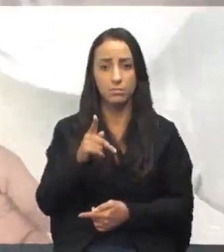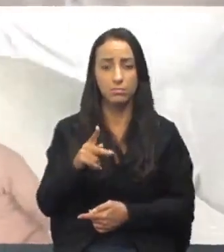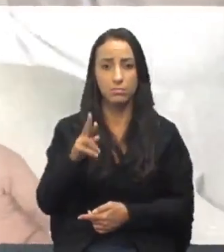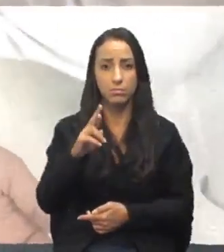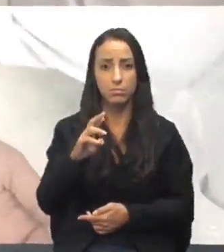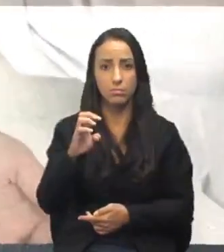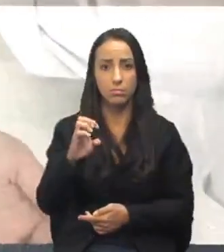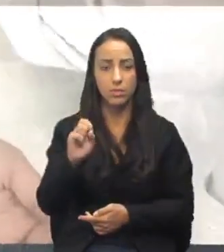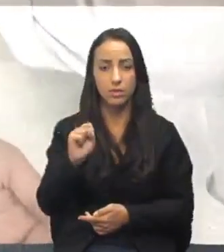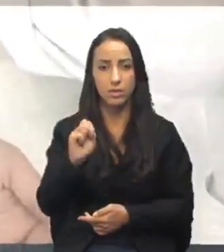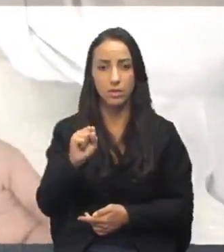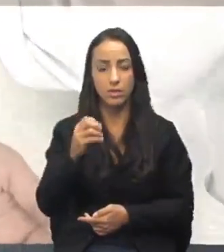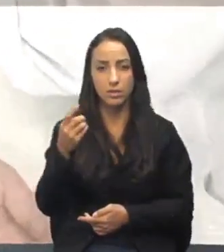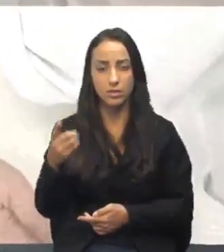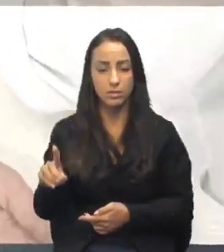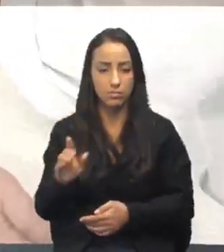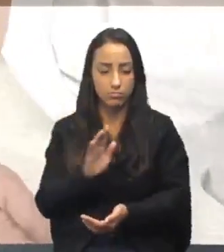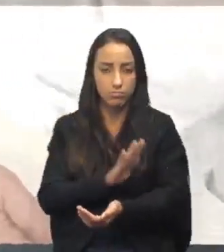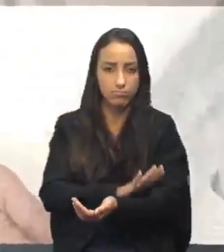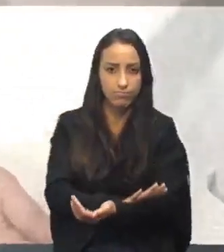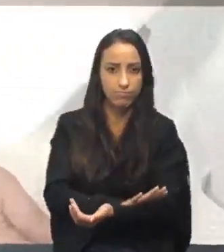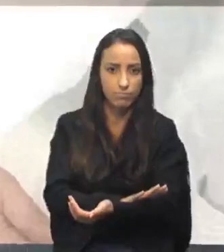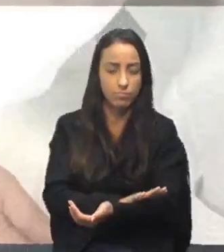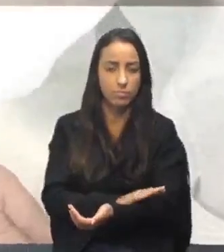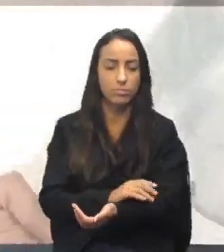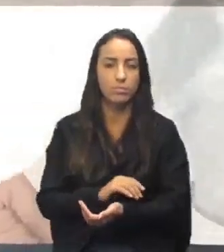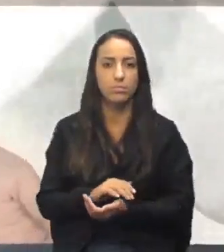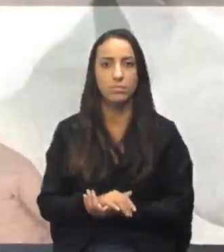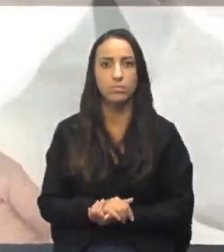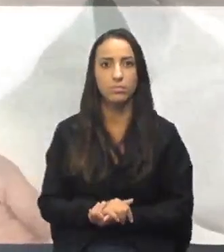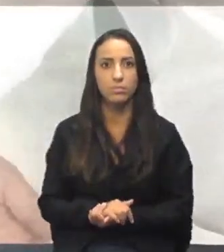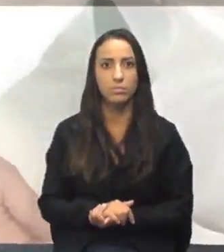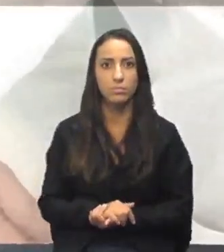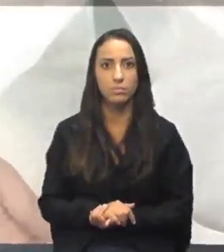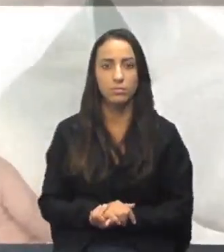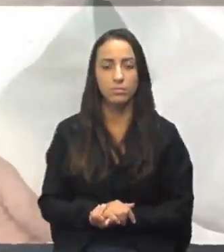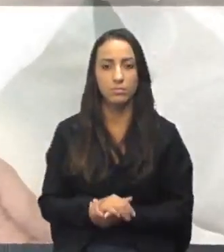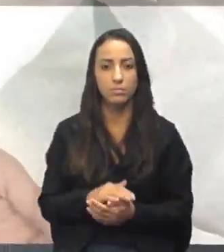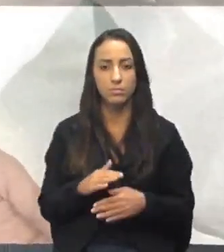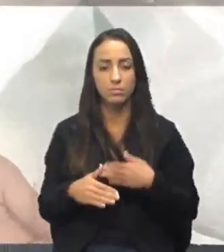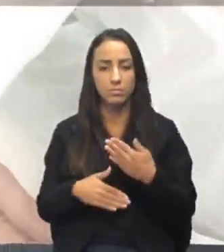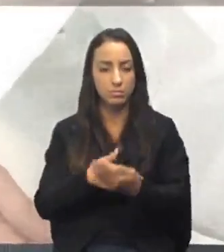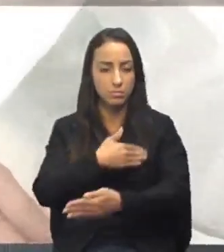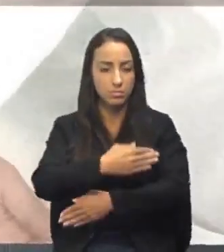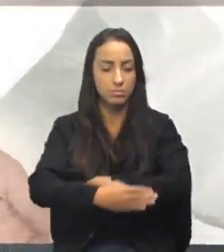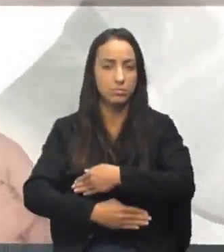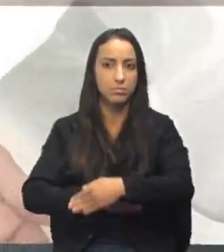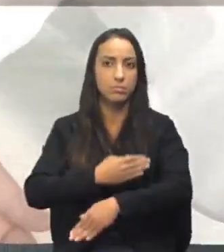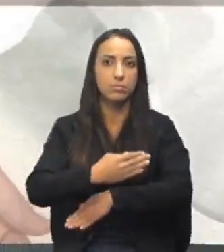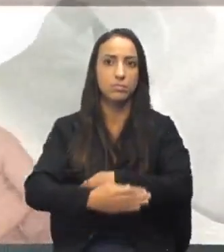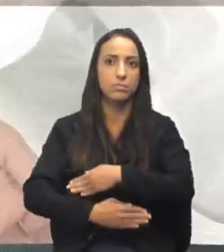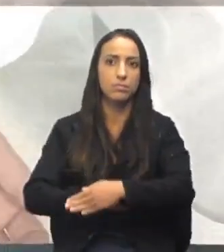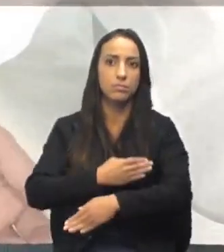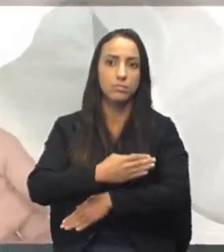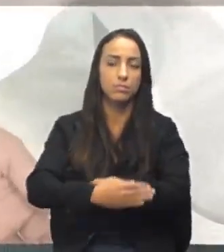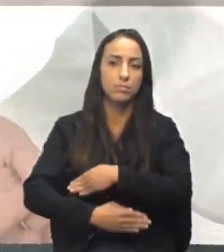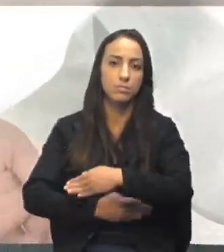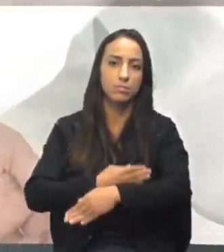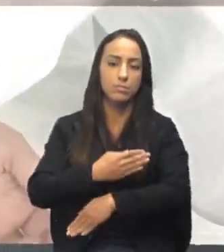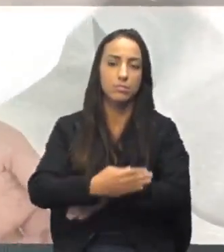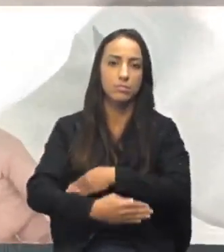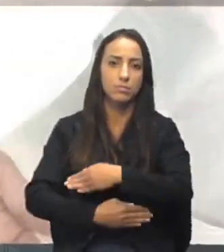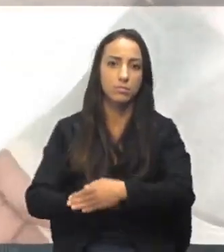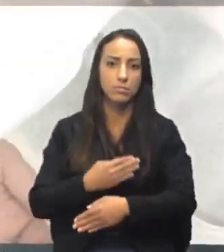pressão naquela região. E desenvolver o enfaixamento